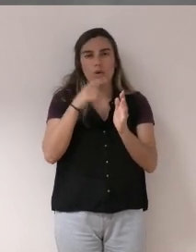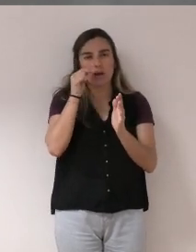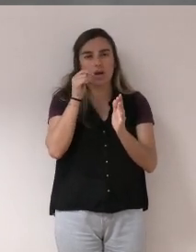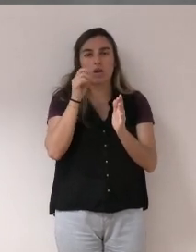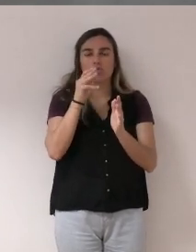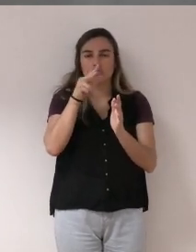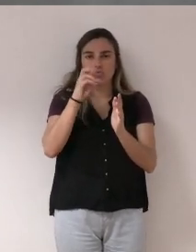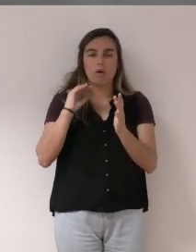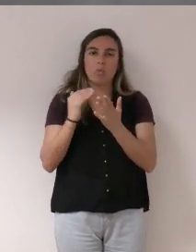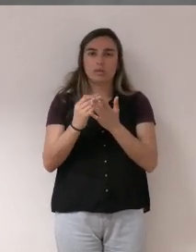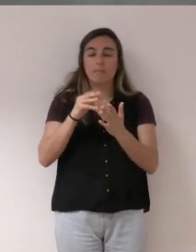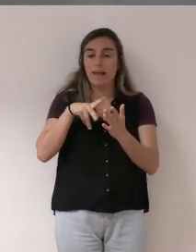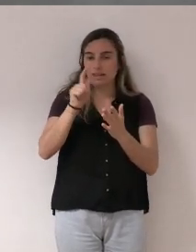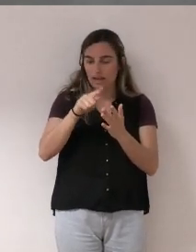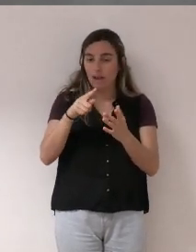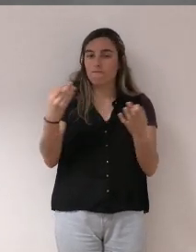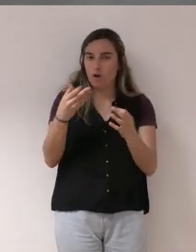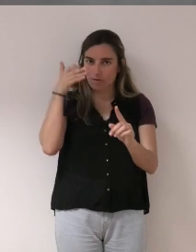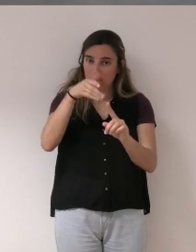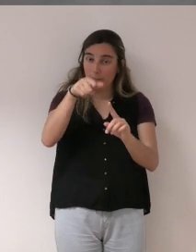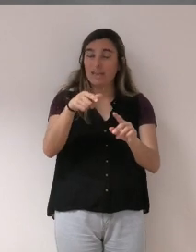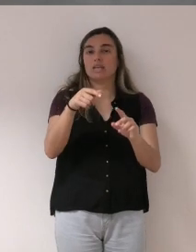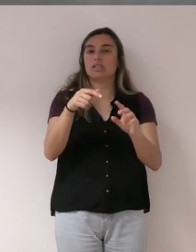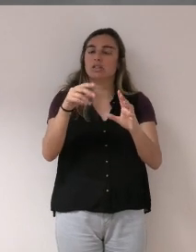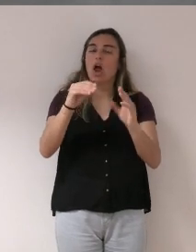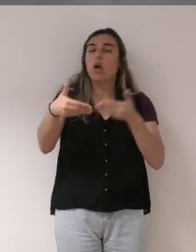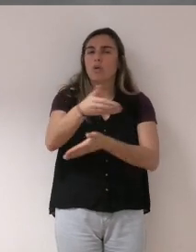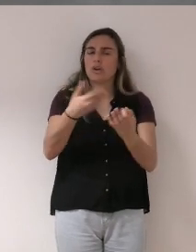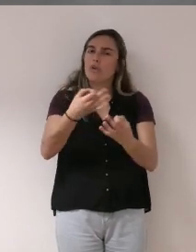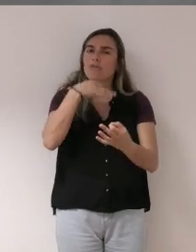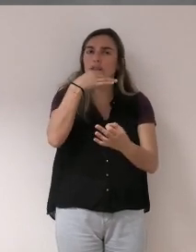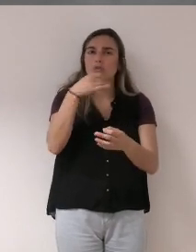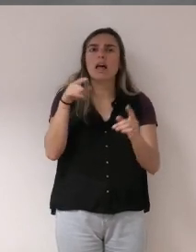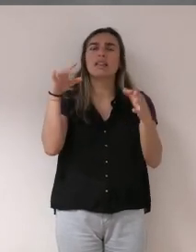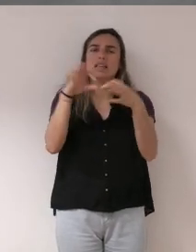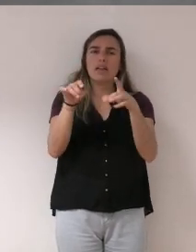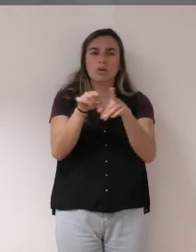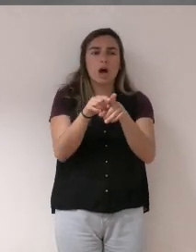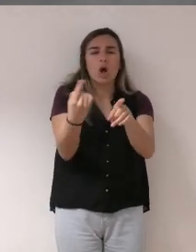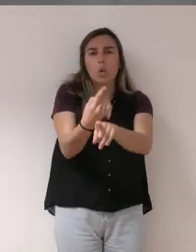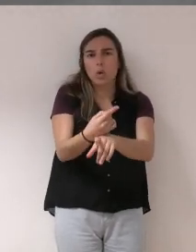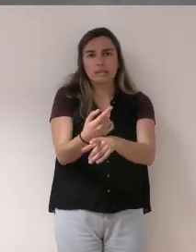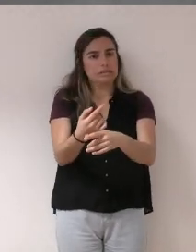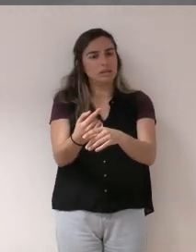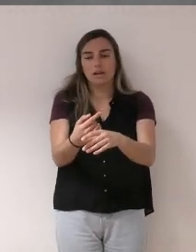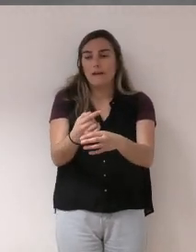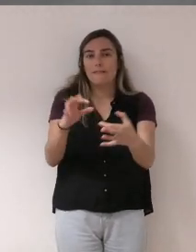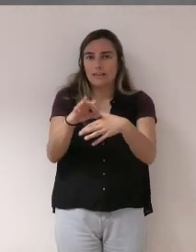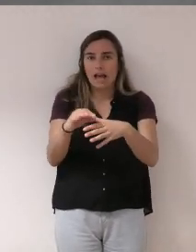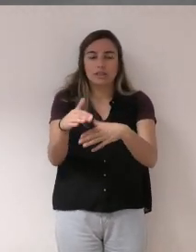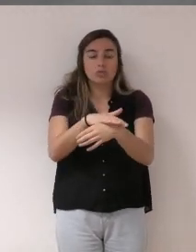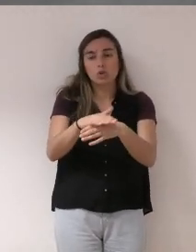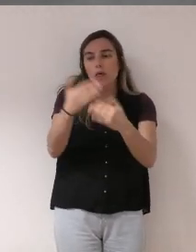referência para estas conversas. É que fala-se muito, por exemplo, da exploração de situações limites nos seus livros. E eu